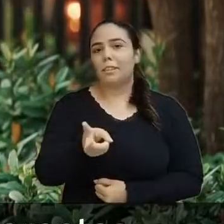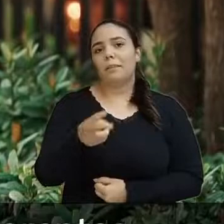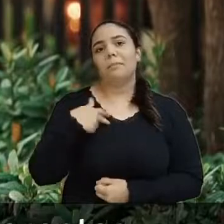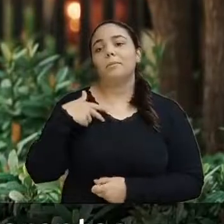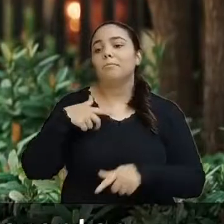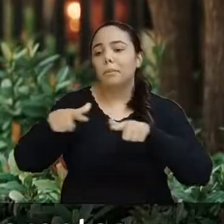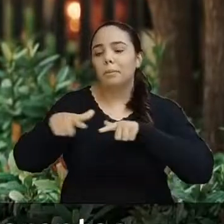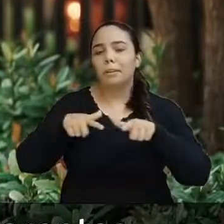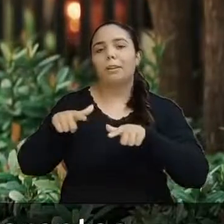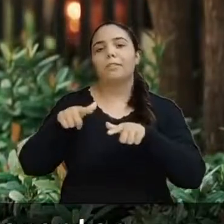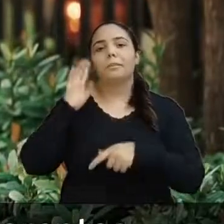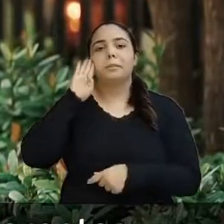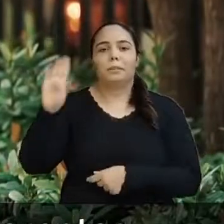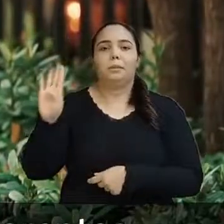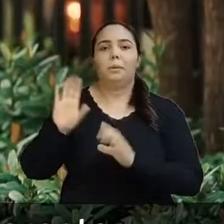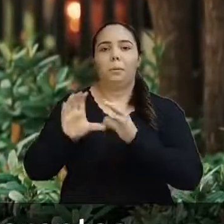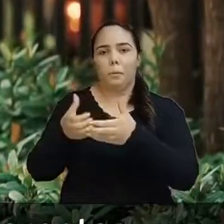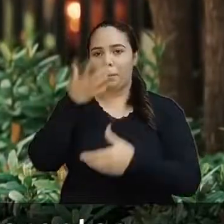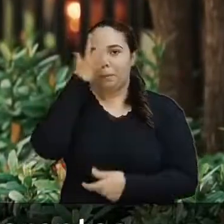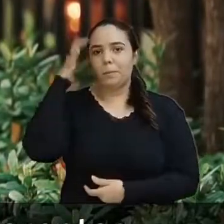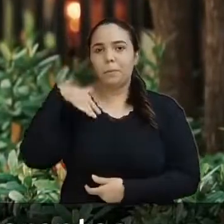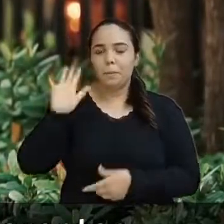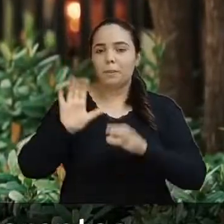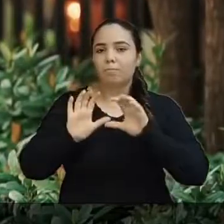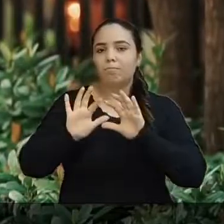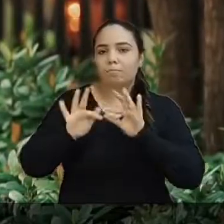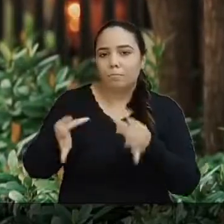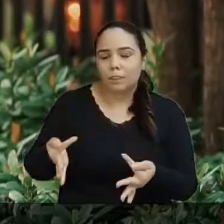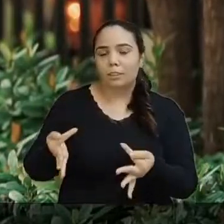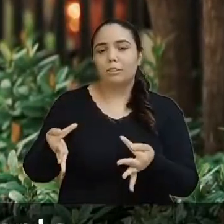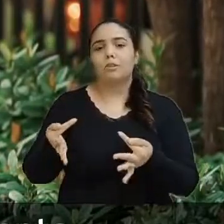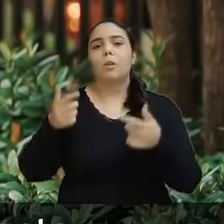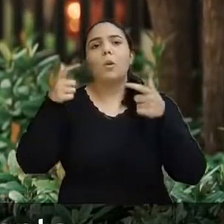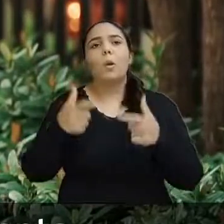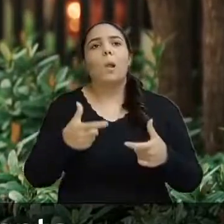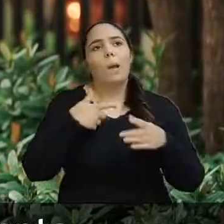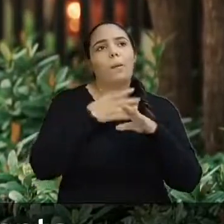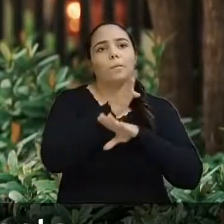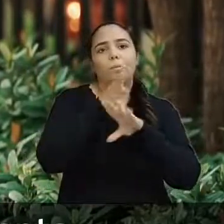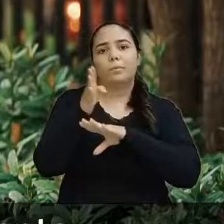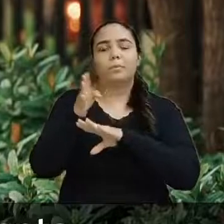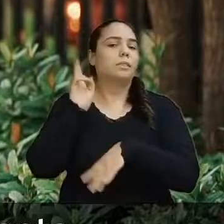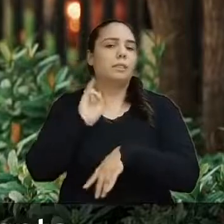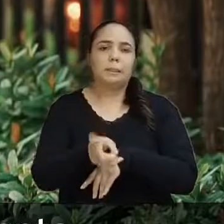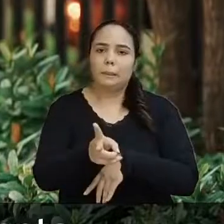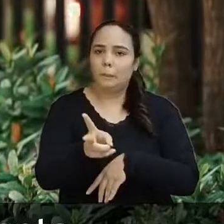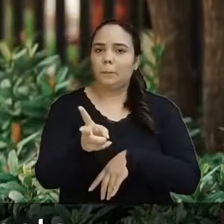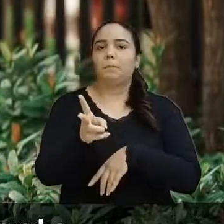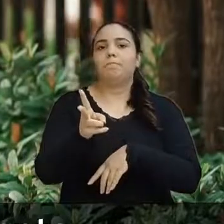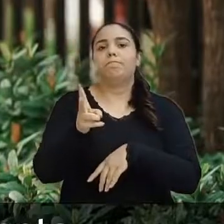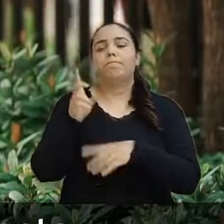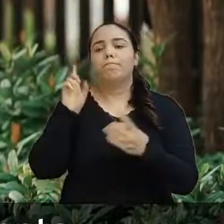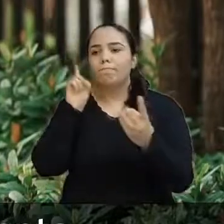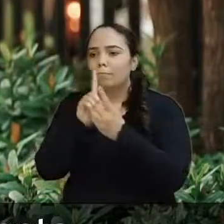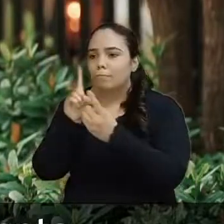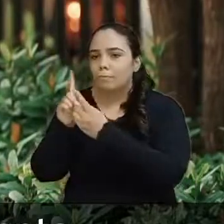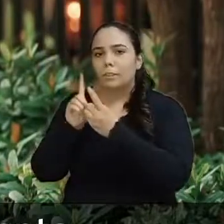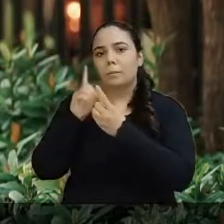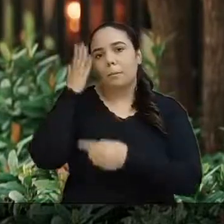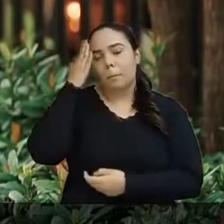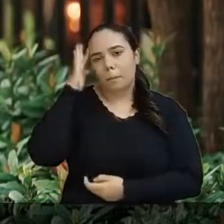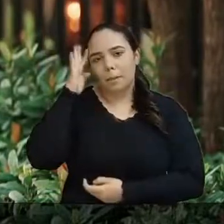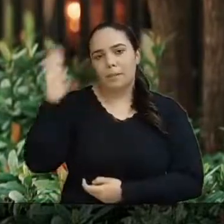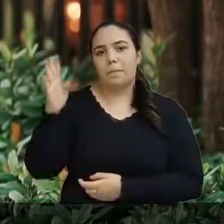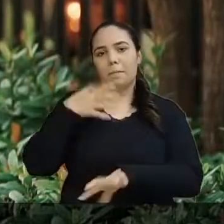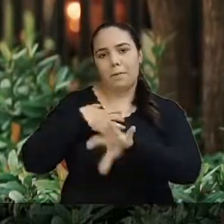Sempre dediquei o meu trabalho às pessoas mais carentes. Por onde eu passei, eu sempre fiz esse acolhimento